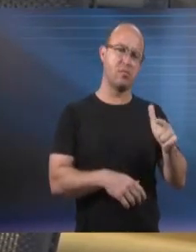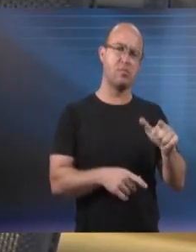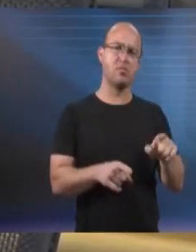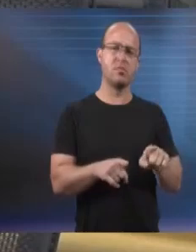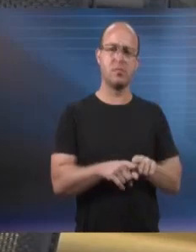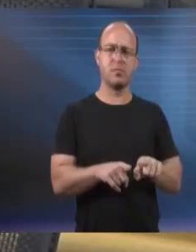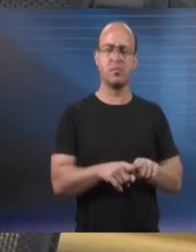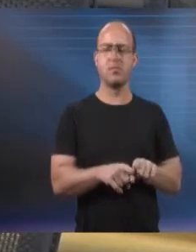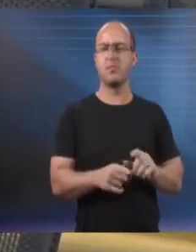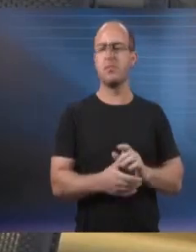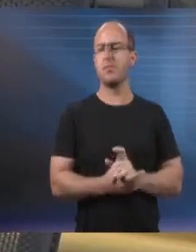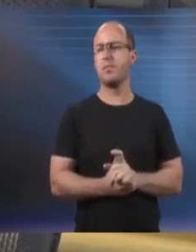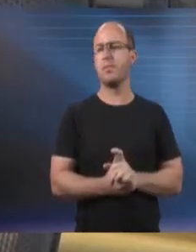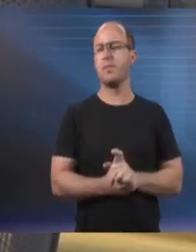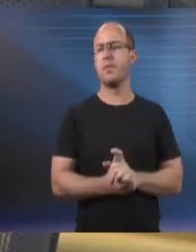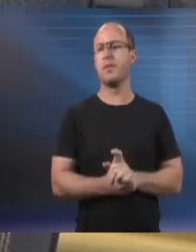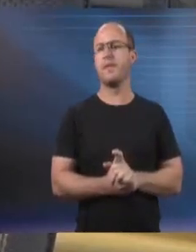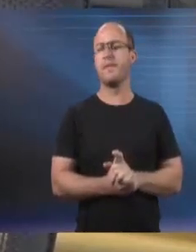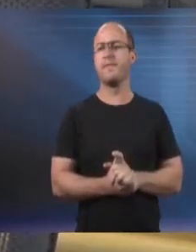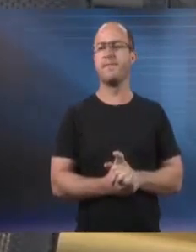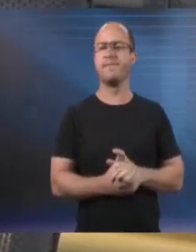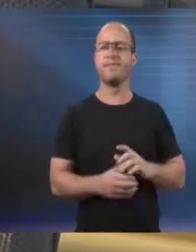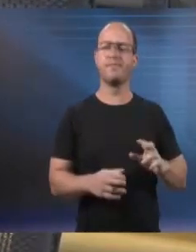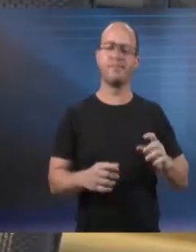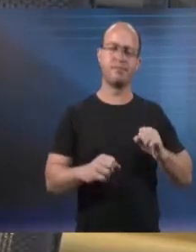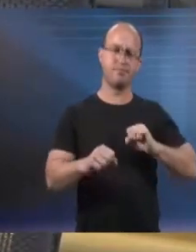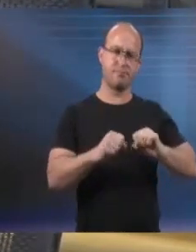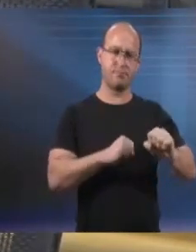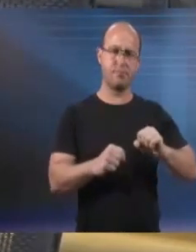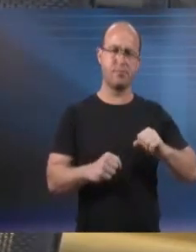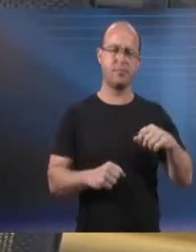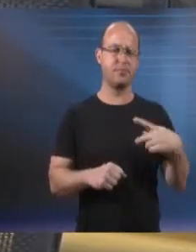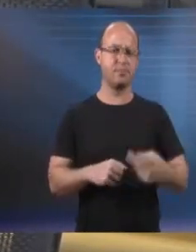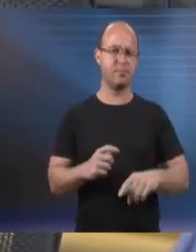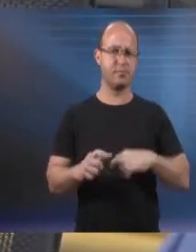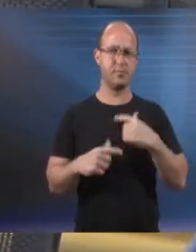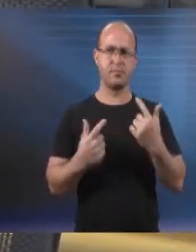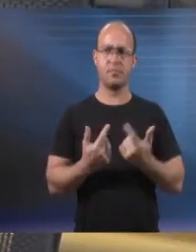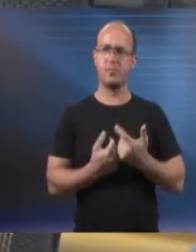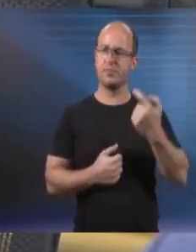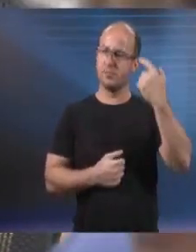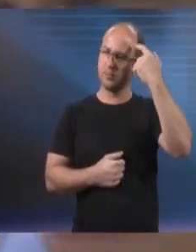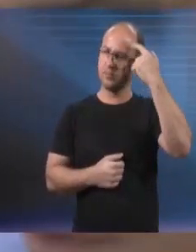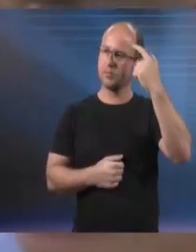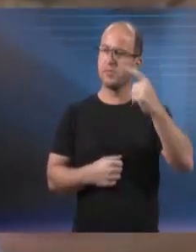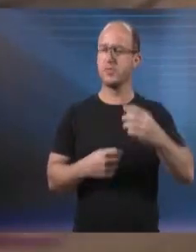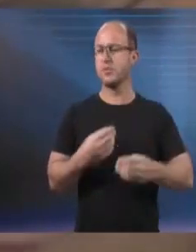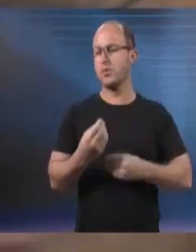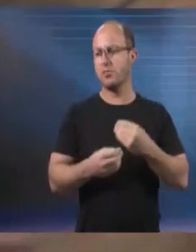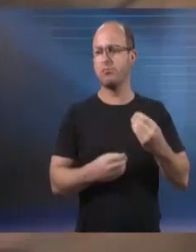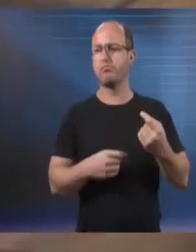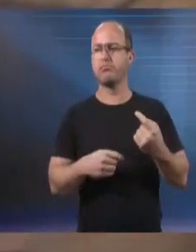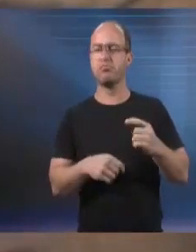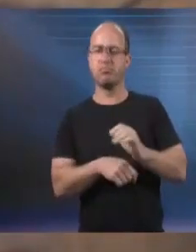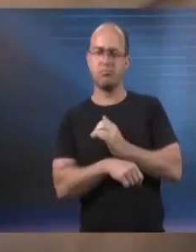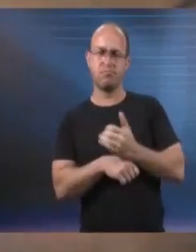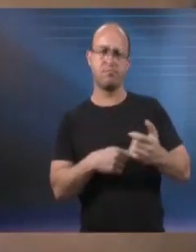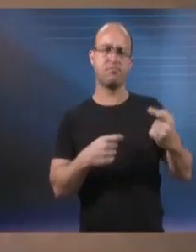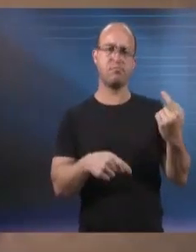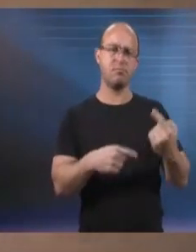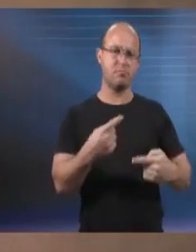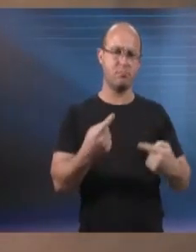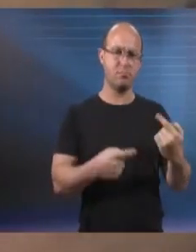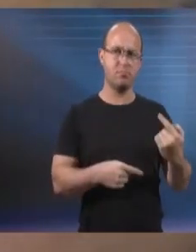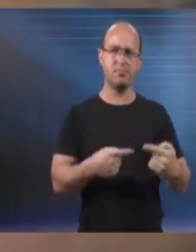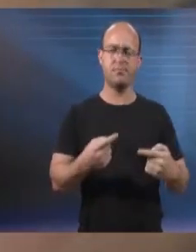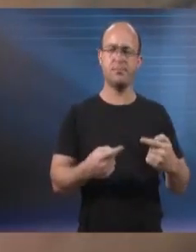do estado do Rio Grande do Norte para realizarmos um grande debate aqui nessa Assembleia e pensar ações e políticas públicas